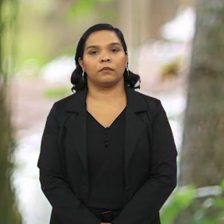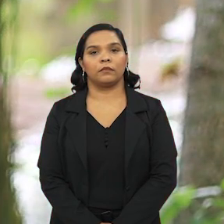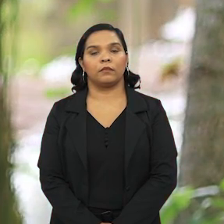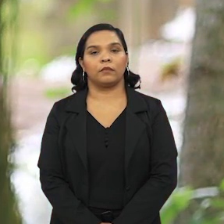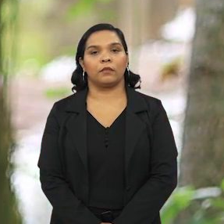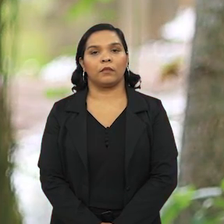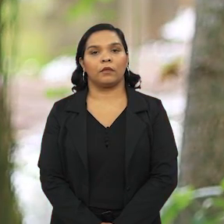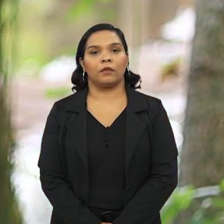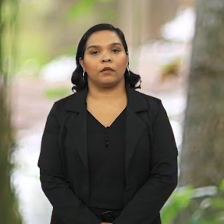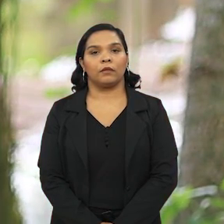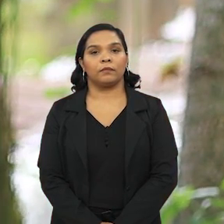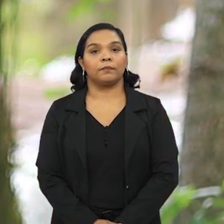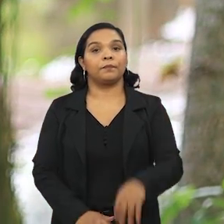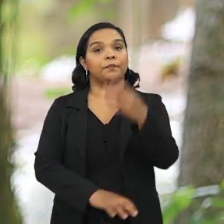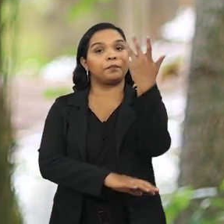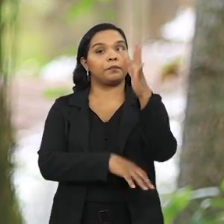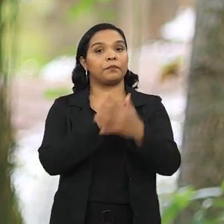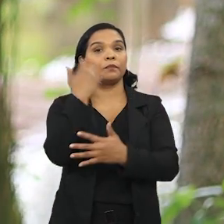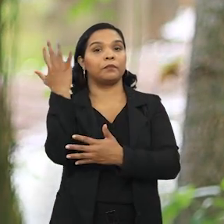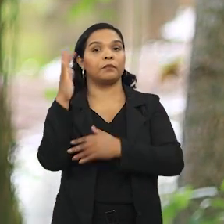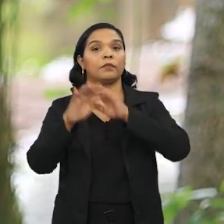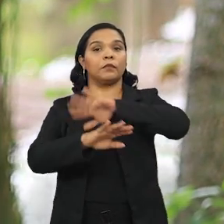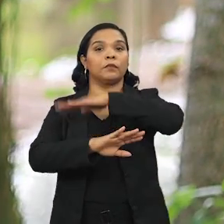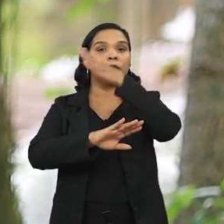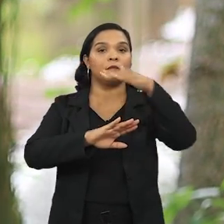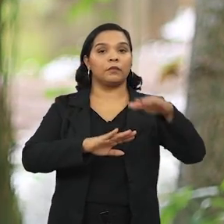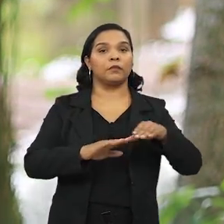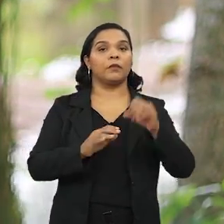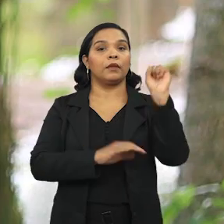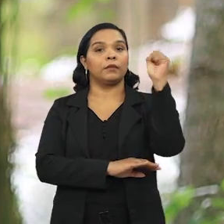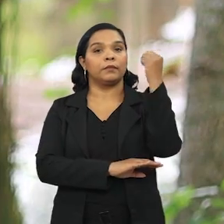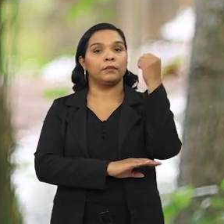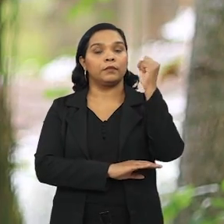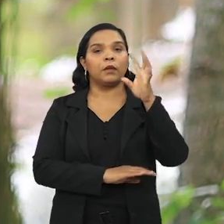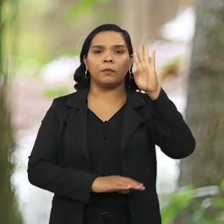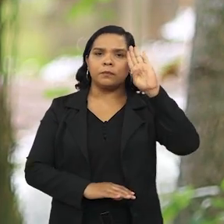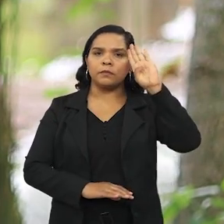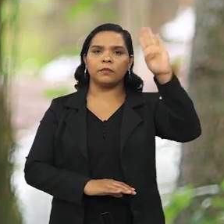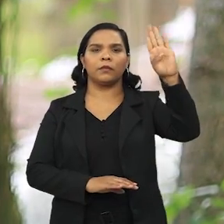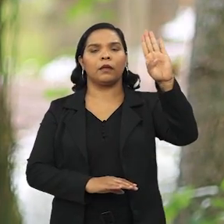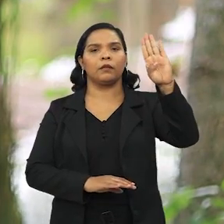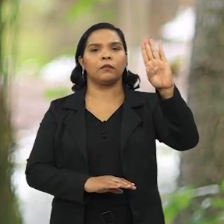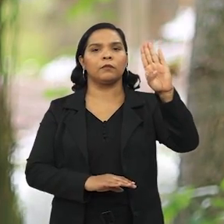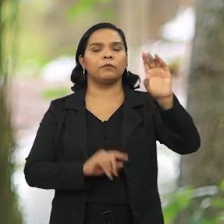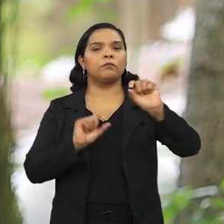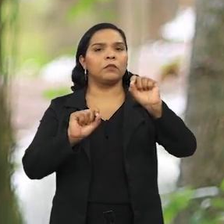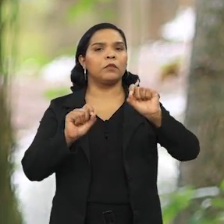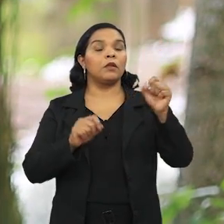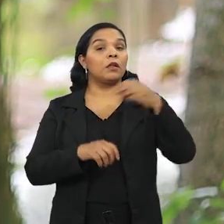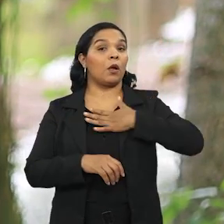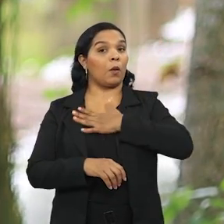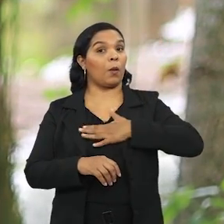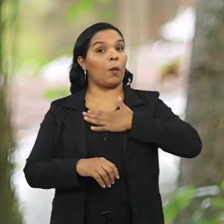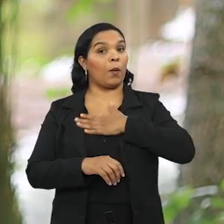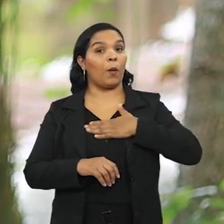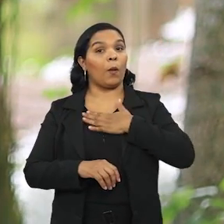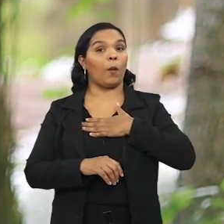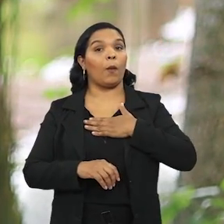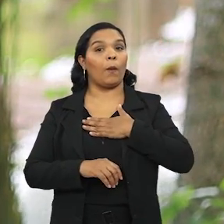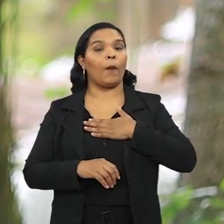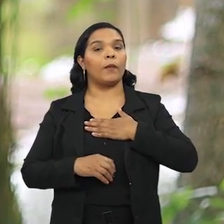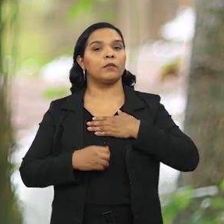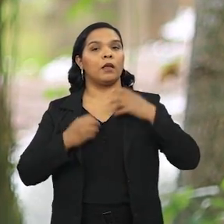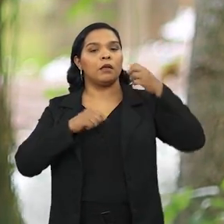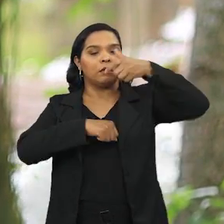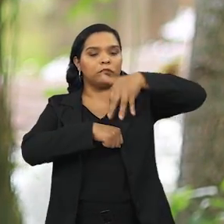O Parque Nacional da Serra de Itabaiana, em Sergipe, é o principal destino para quem gosta do ecoturismo, trilhas e banho de